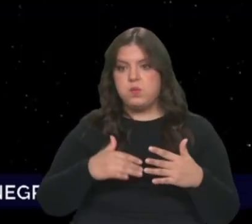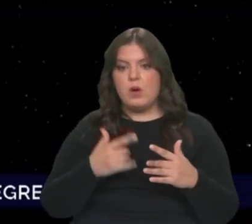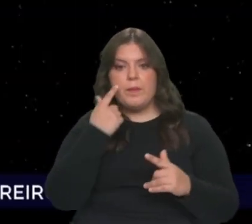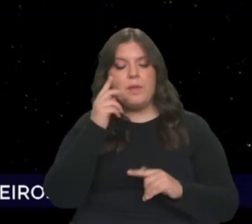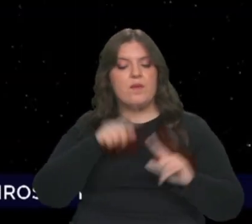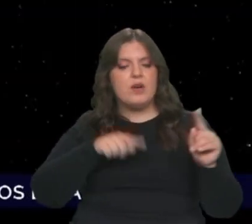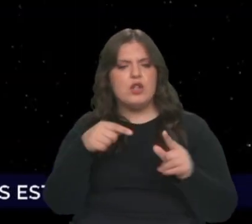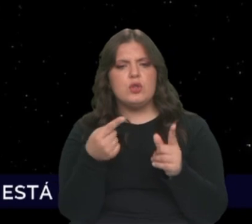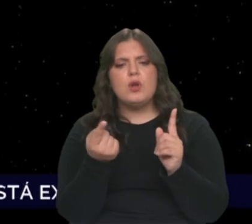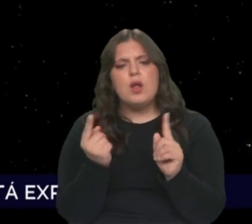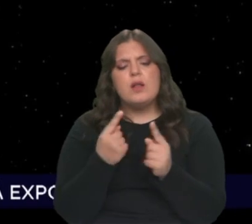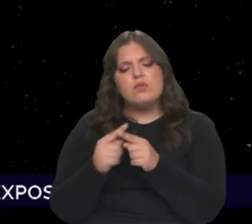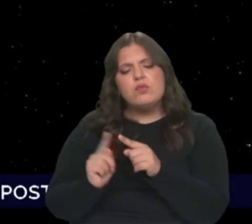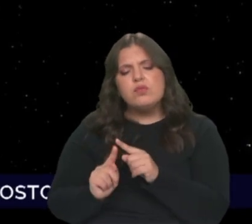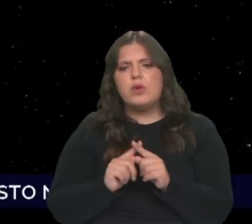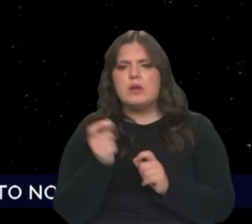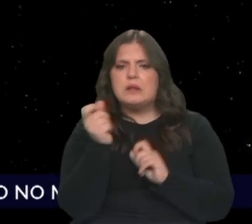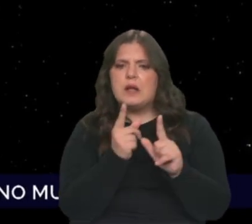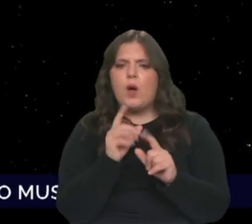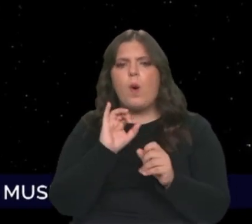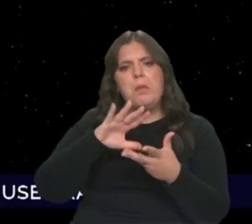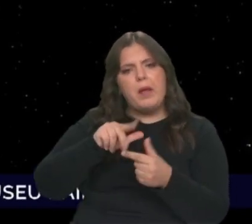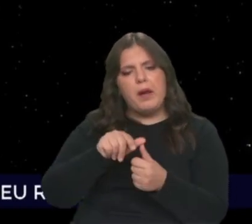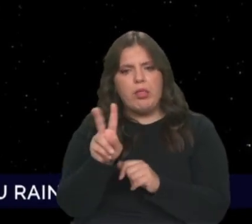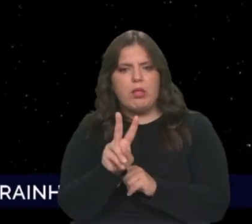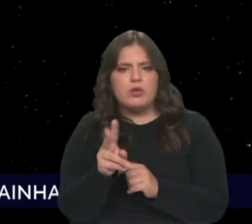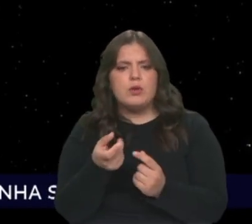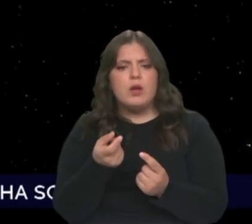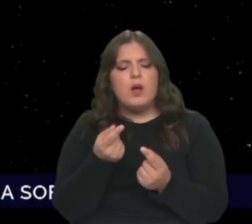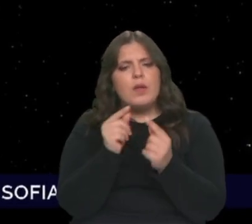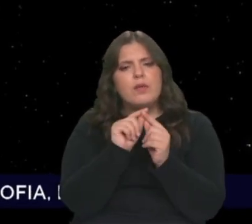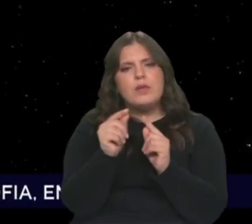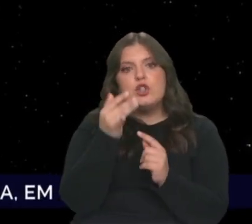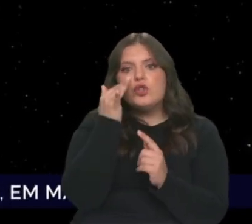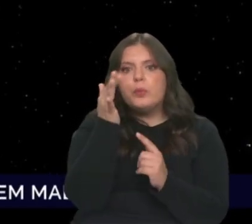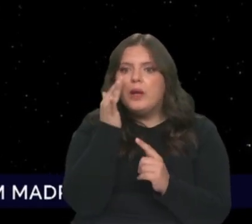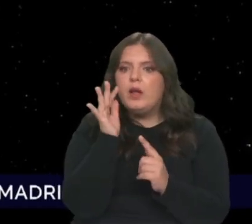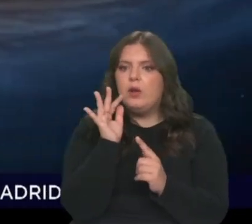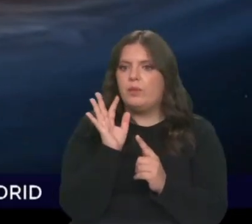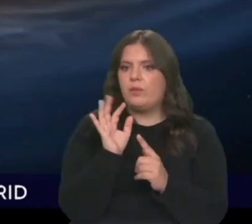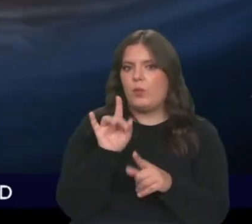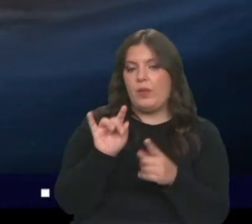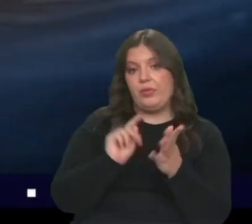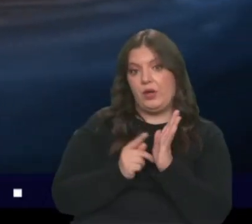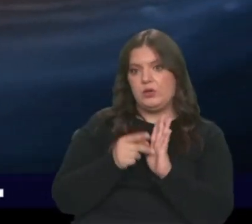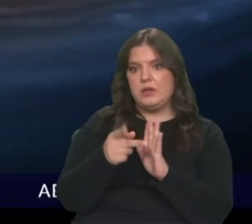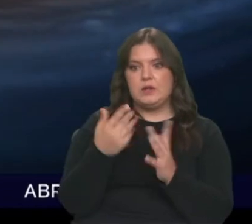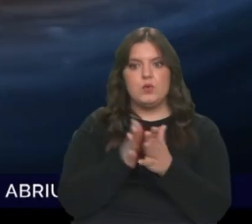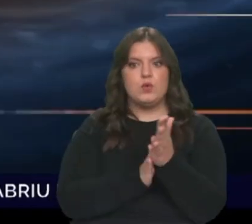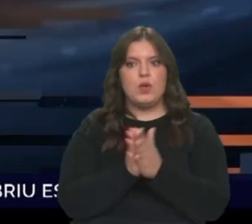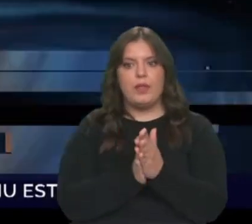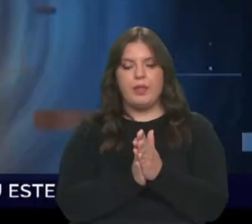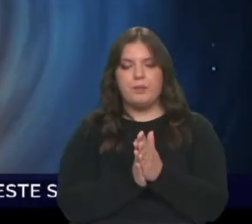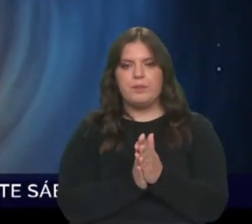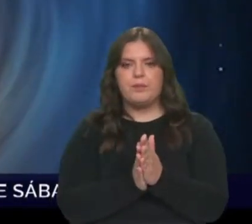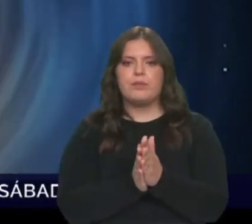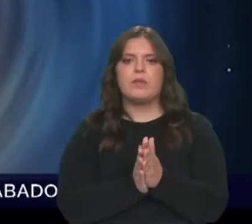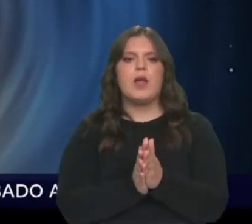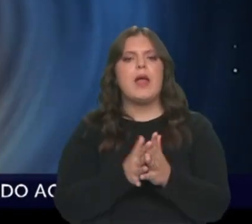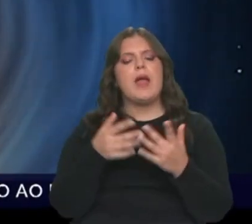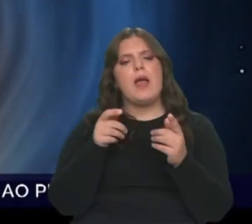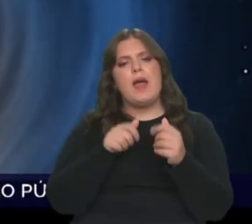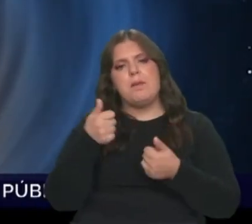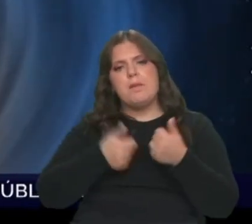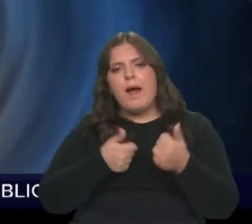variações muito pequenininhas nas estrelas ou nos planetas, variações muito pequenininhas do brilho. Essa tecnologia é utilizada hoje em dia em máquinas,